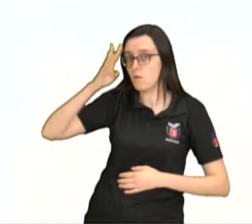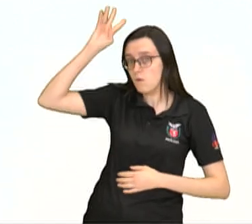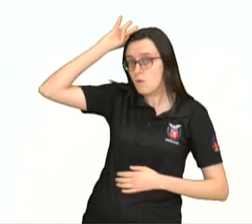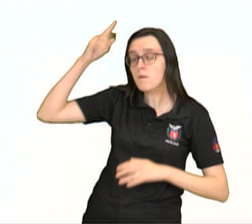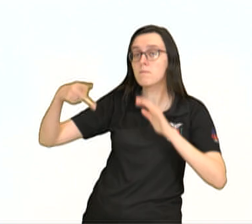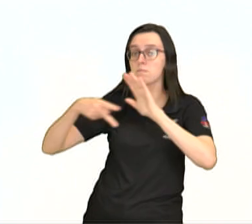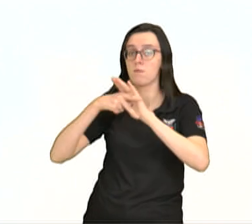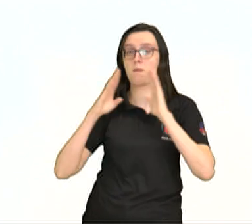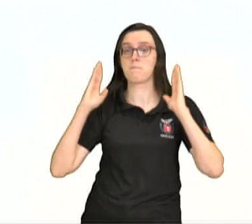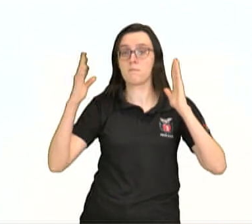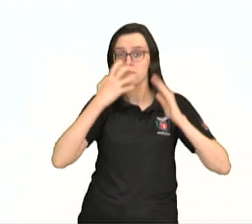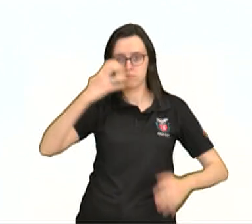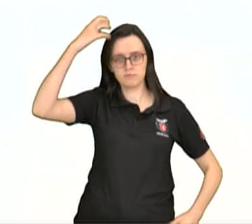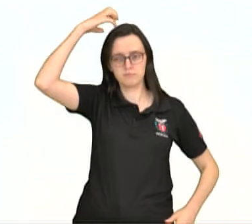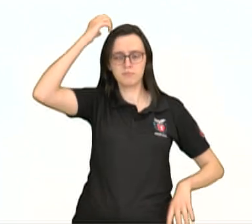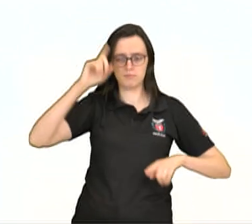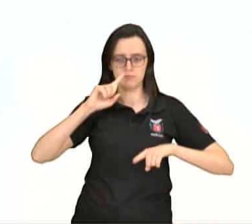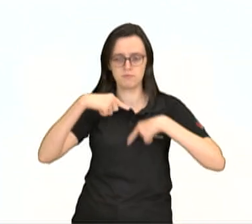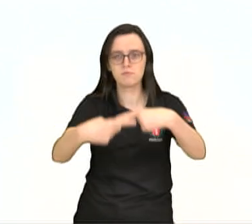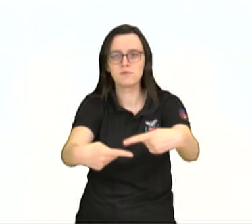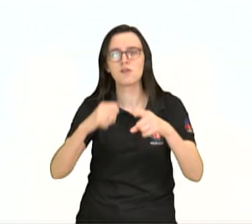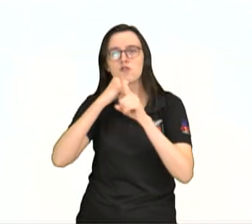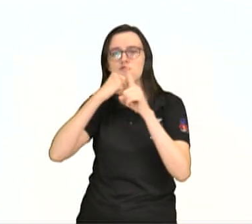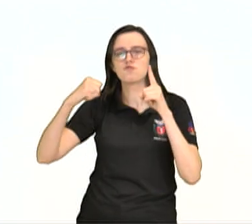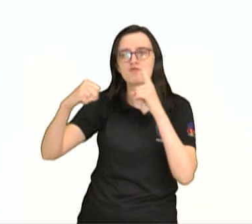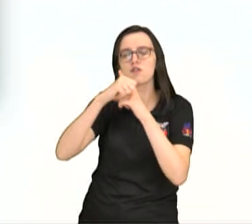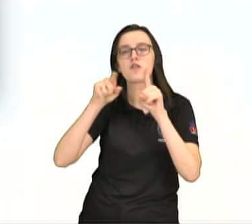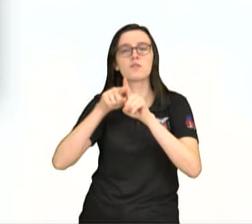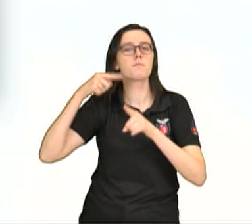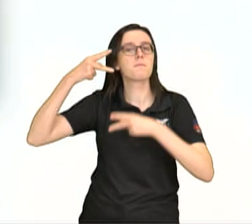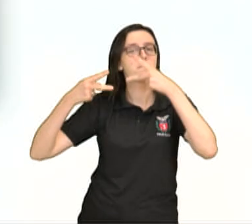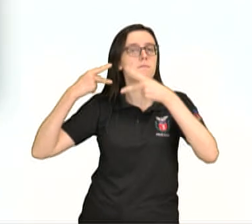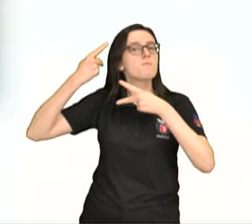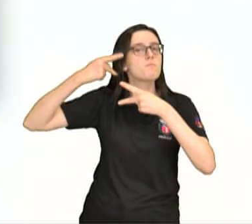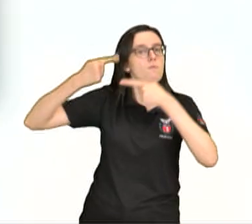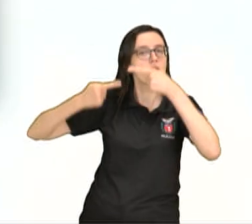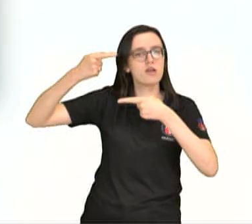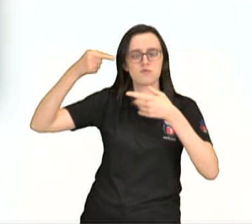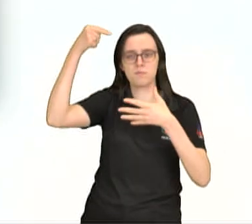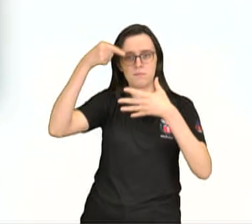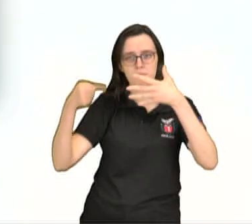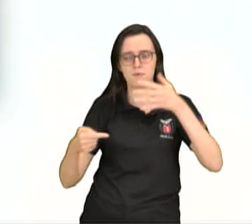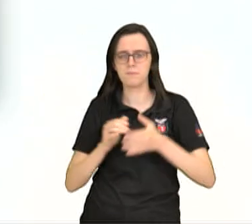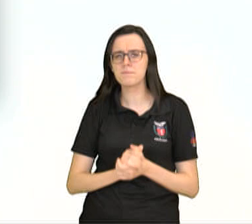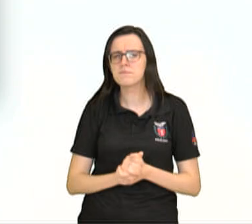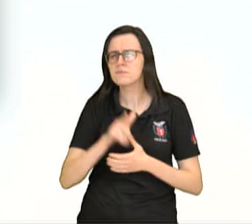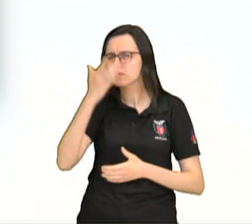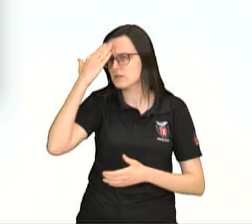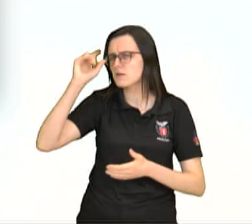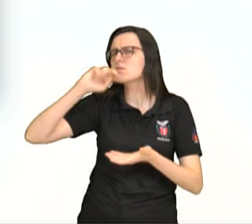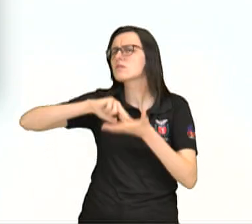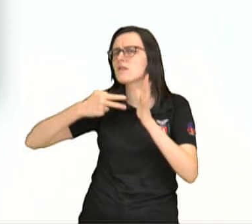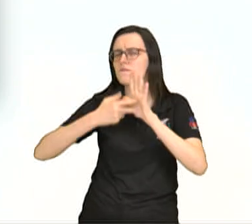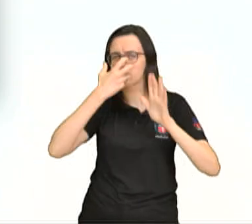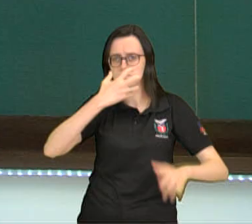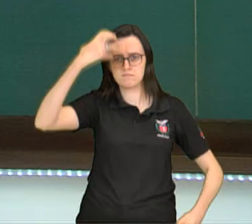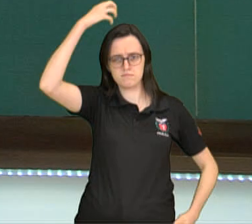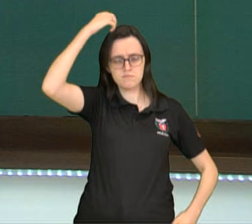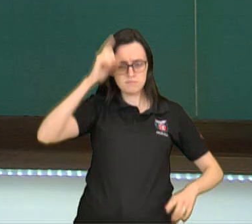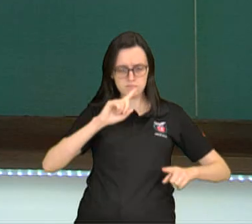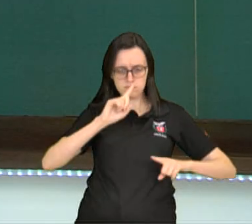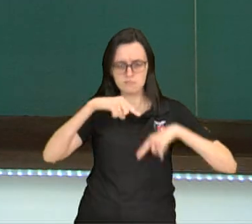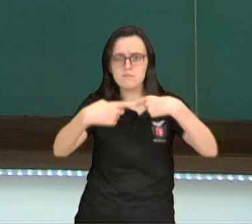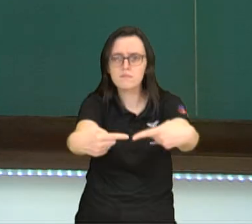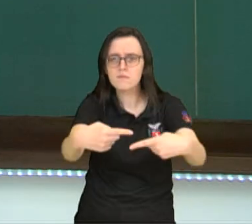tá, pessoal? Seus aspectos sociais e políticos. Você sabe o que significa uma monarquia, já que a gente